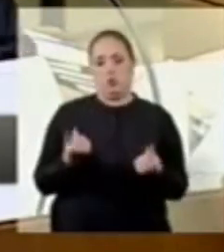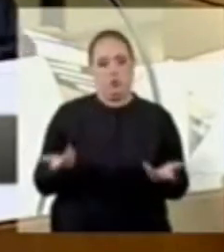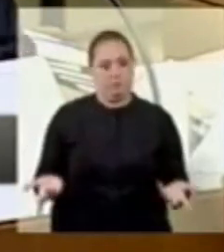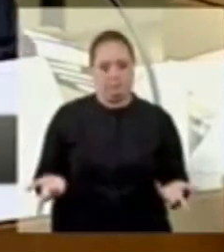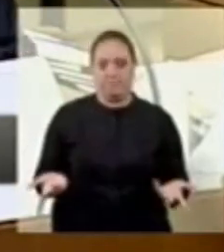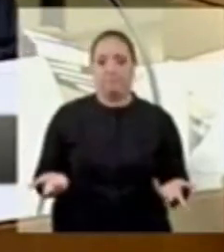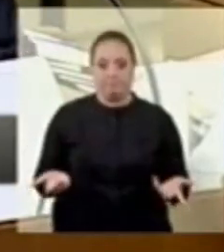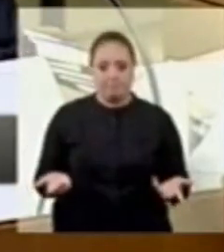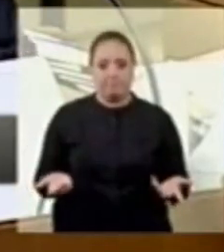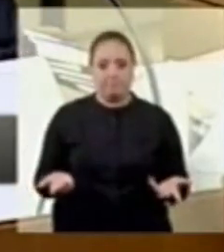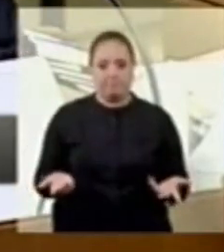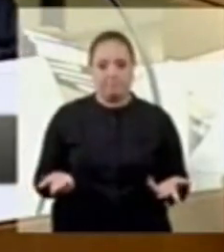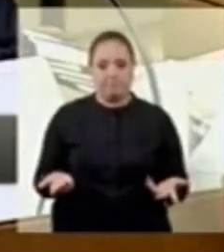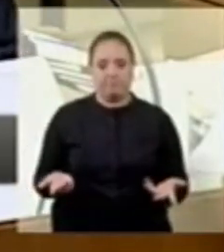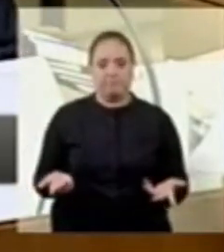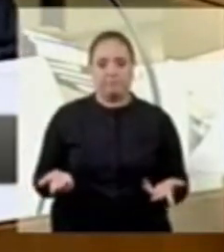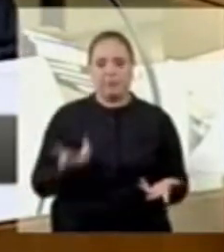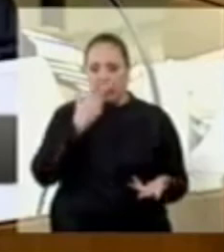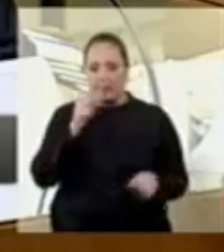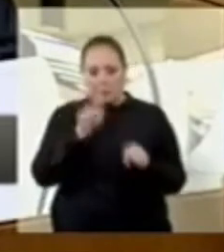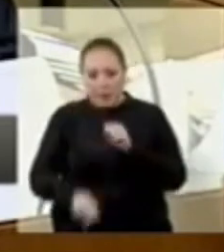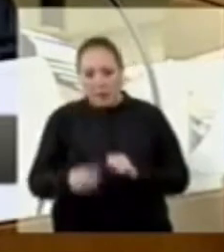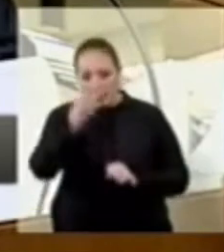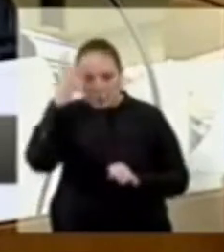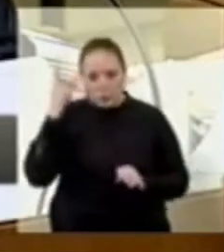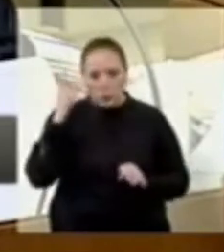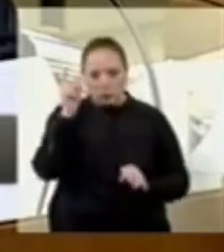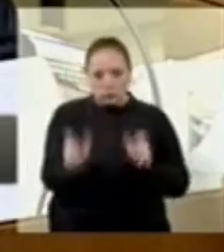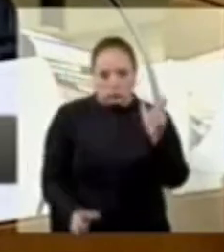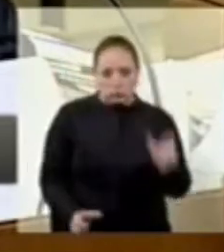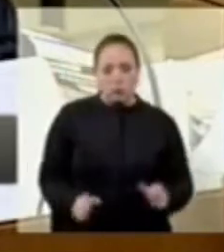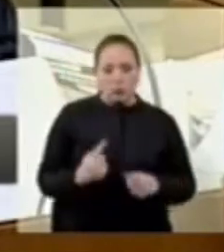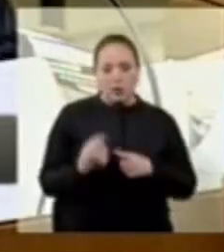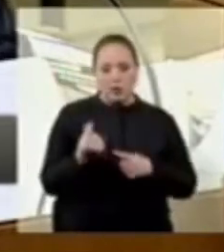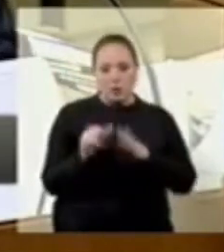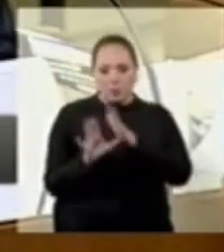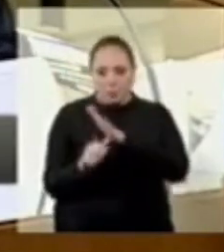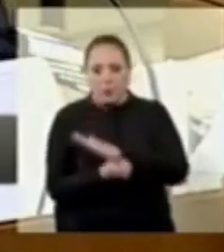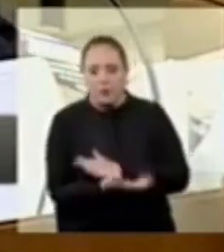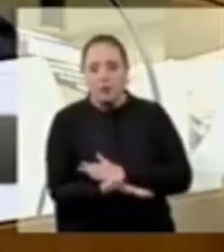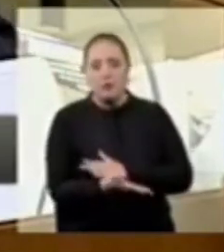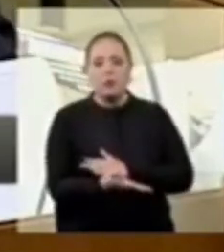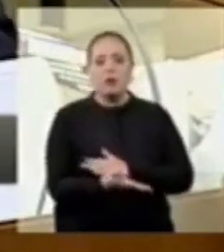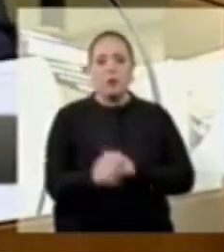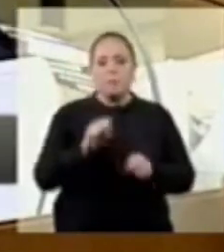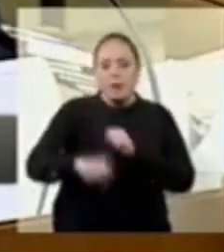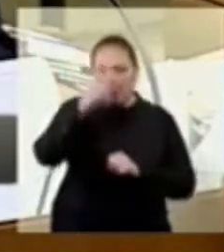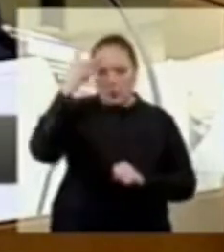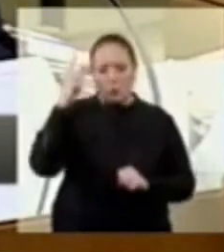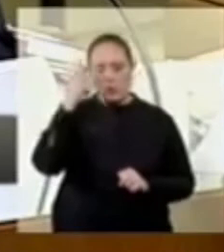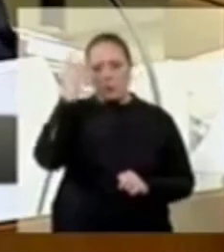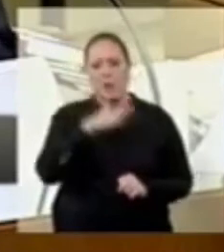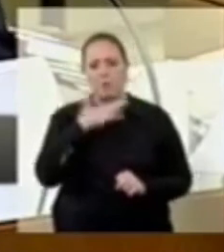que matam as pessoas o desvio mata as pessoas gente que morre na fila da